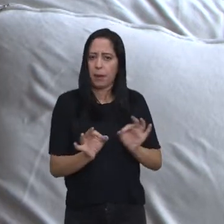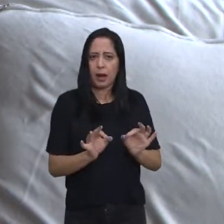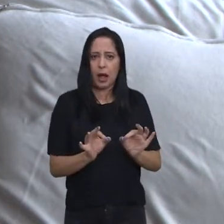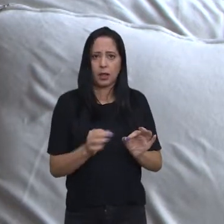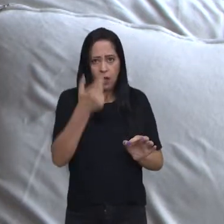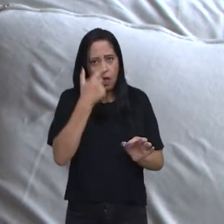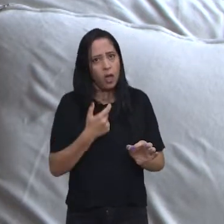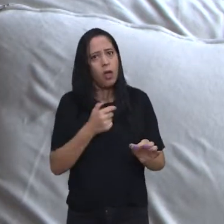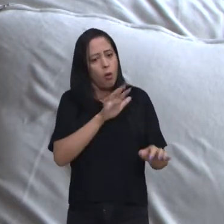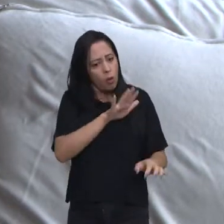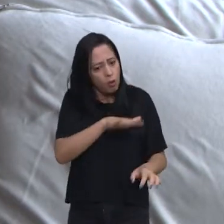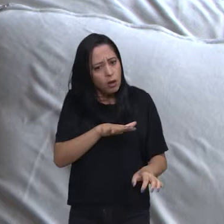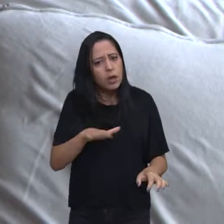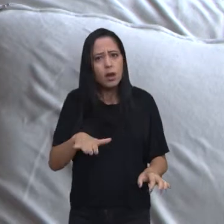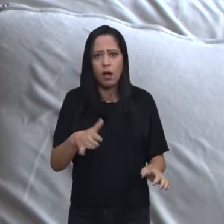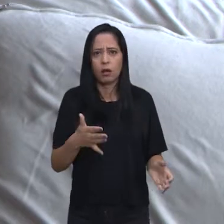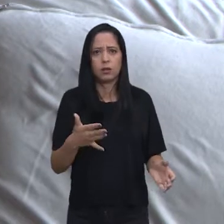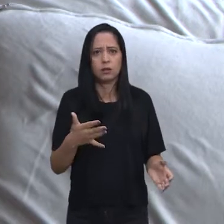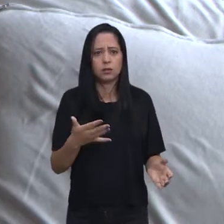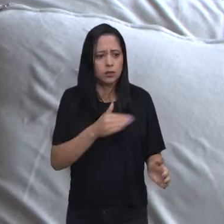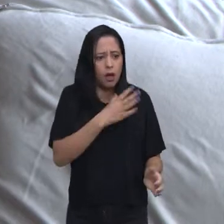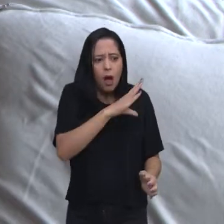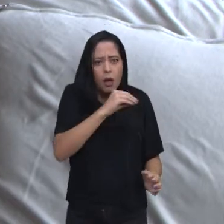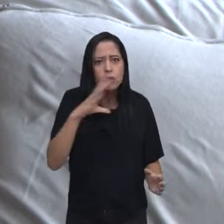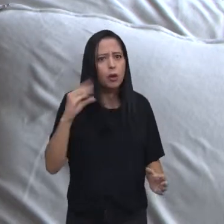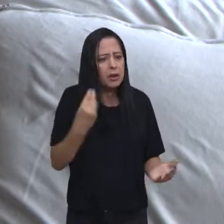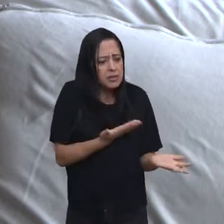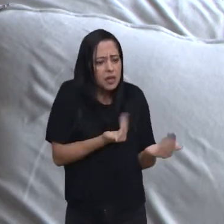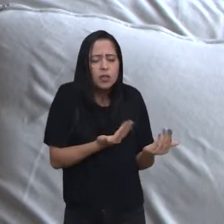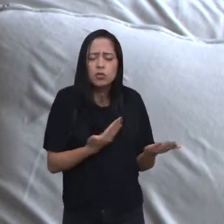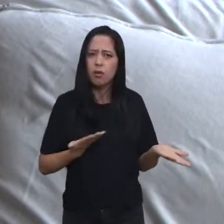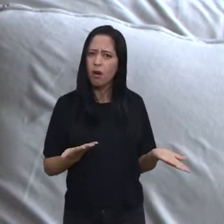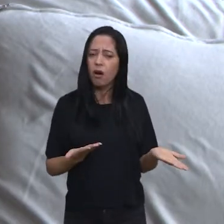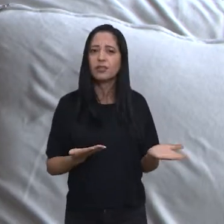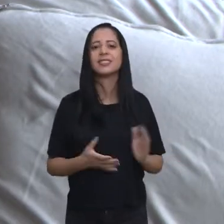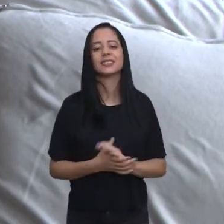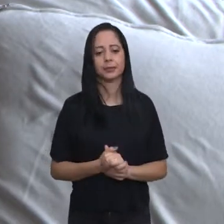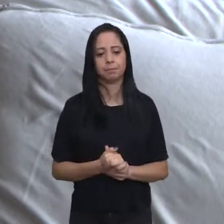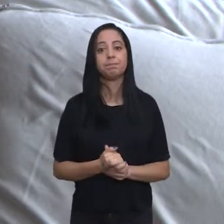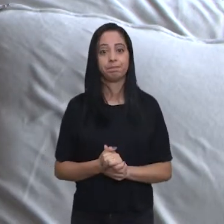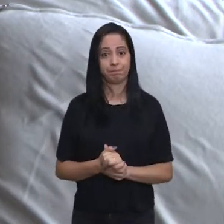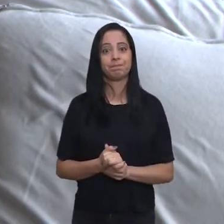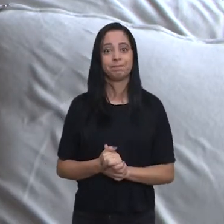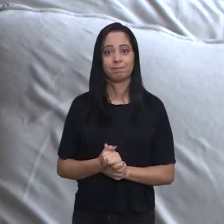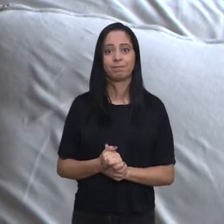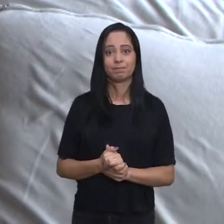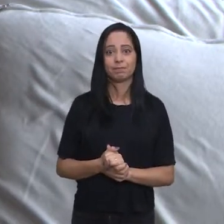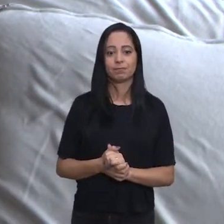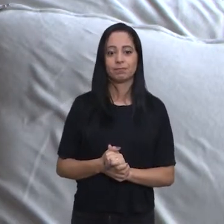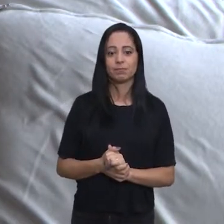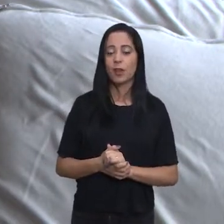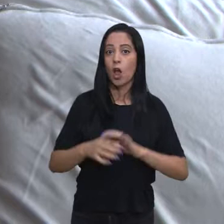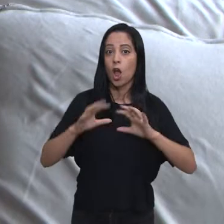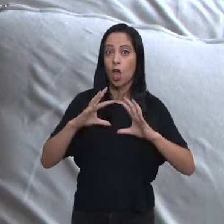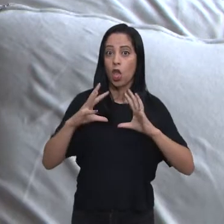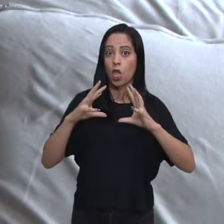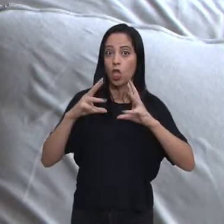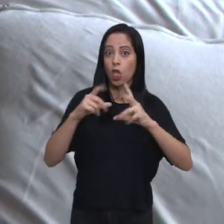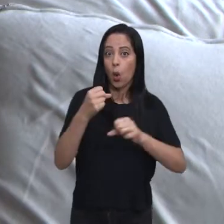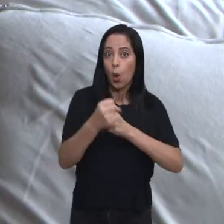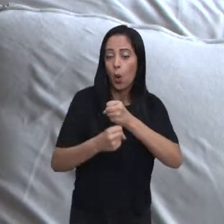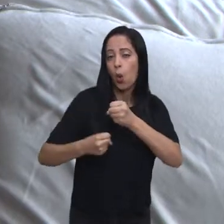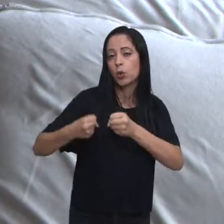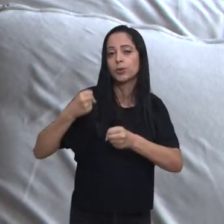Realmente ninguém está preparado para o câncer de uma criança né porque eu era uma